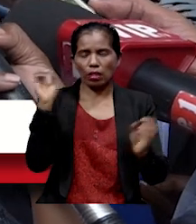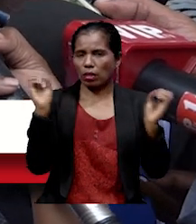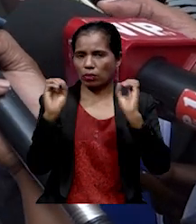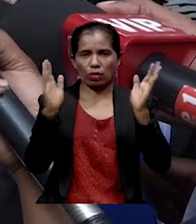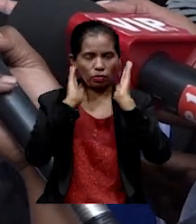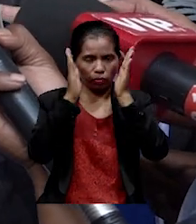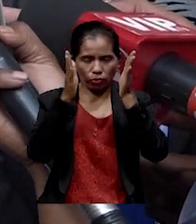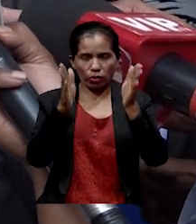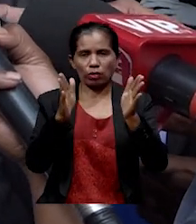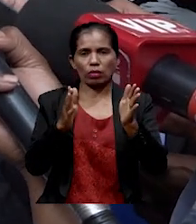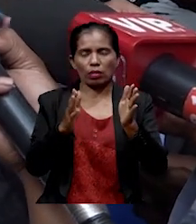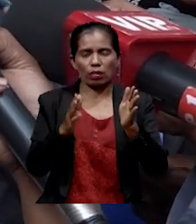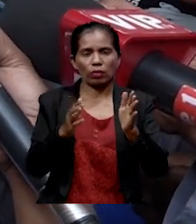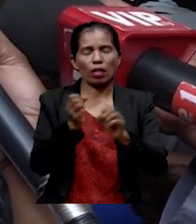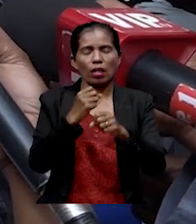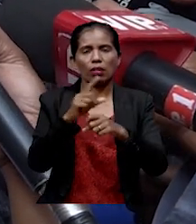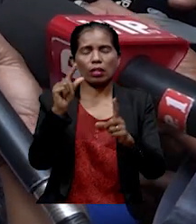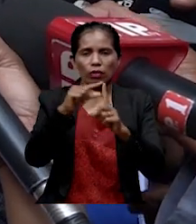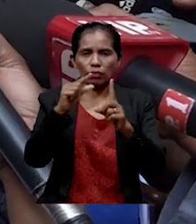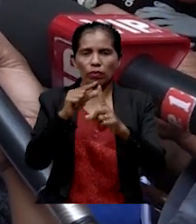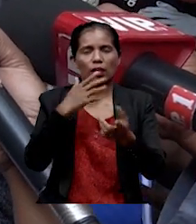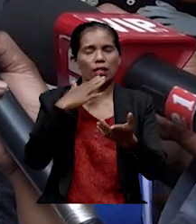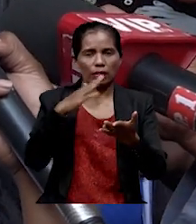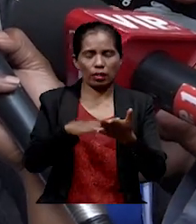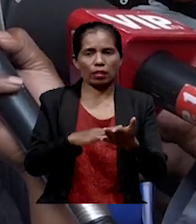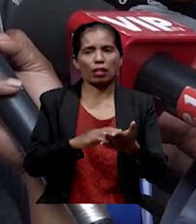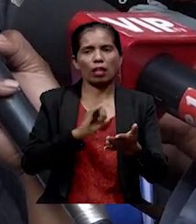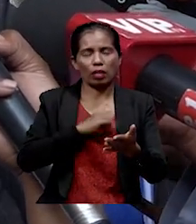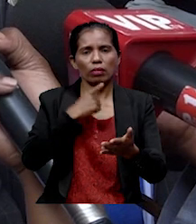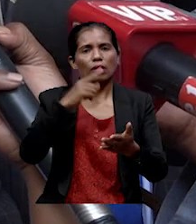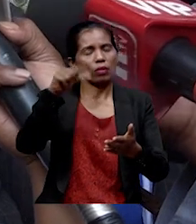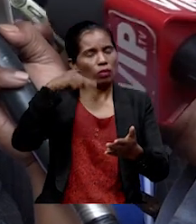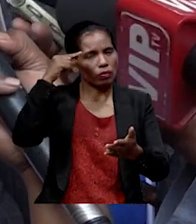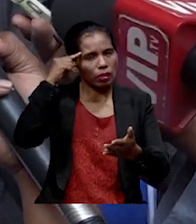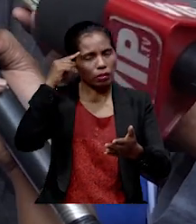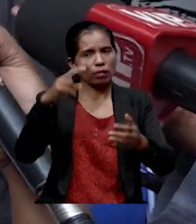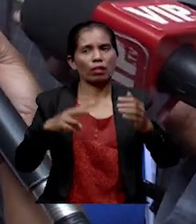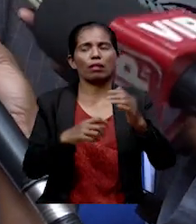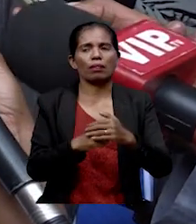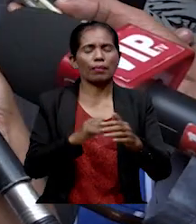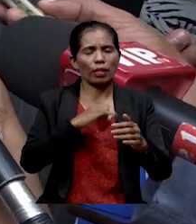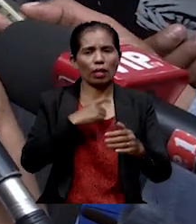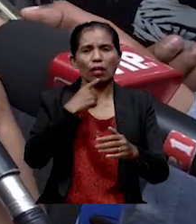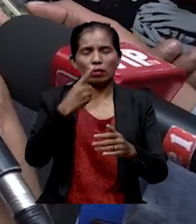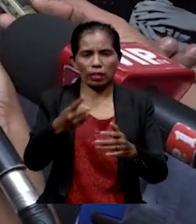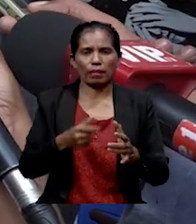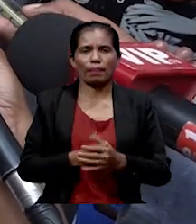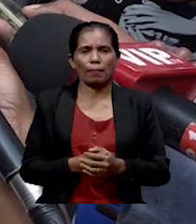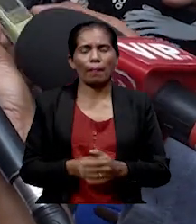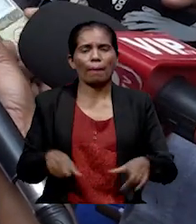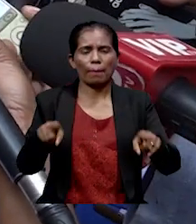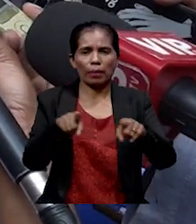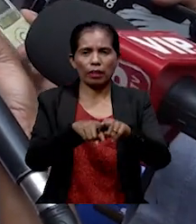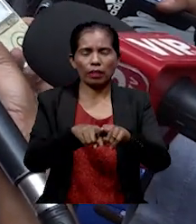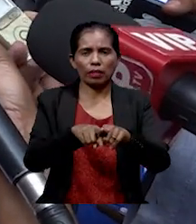vale. E depois, nessa Lima, de tua, né, nessa ida, Balu, bolo governo, aí tonca. E há um atete, aí nem a nessa fala